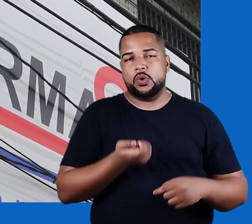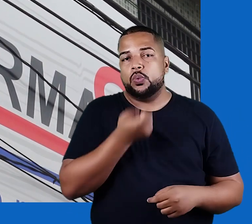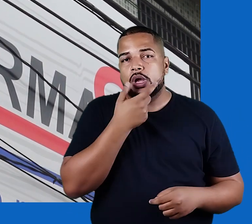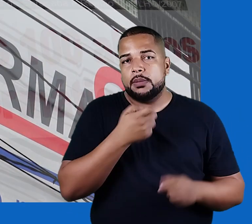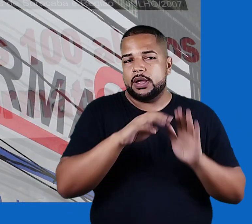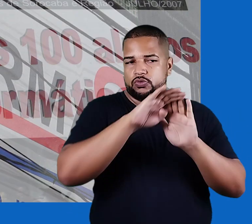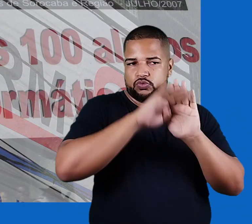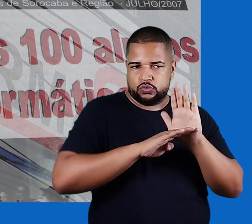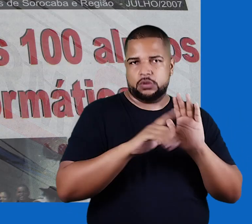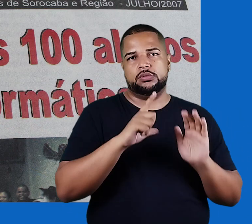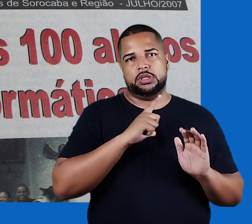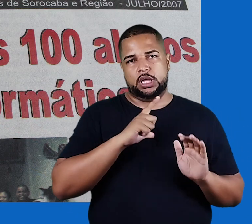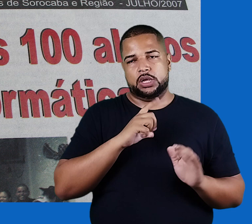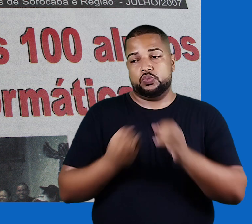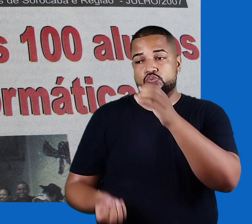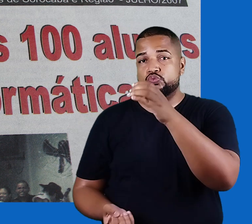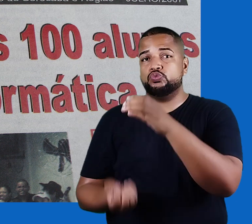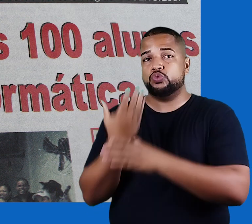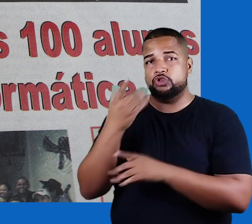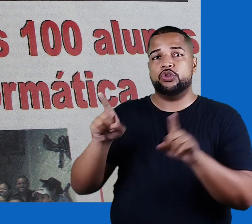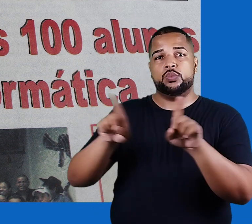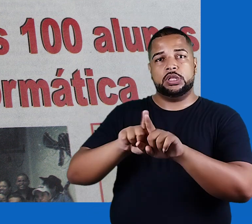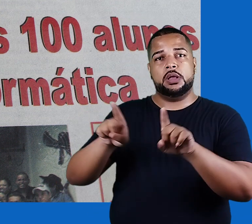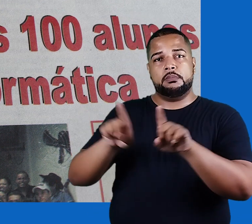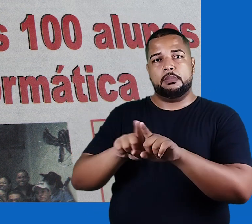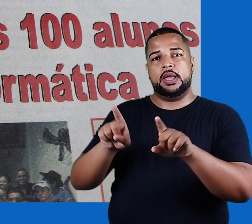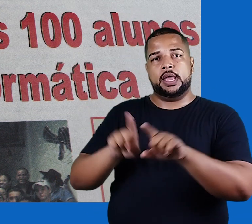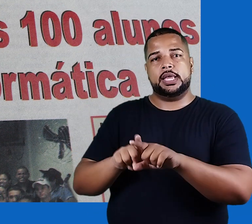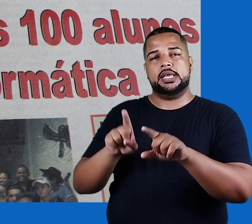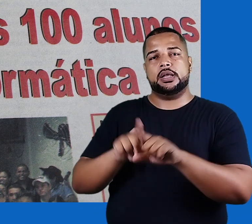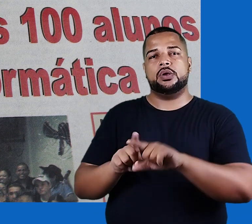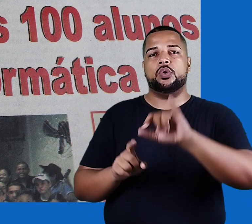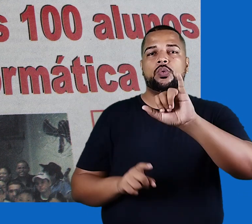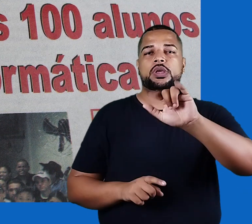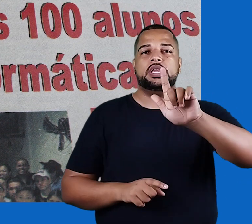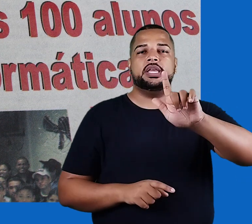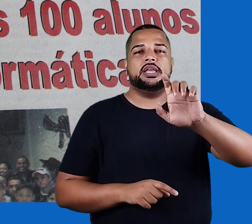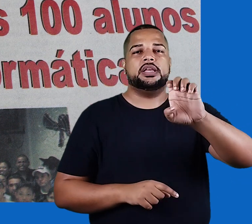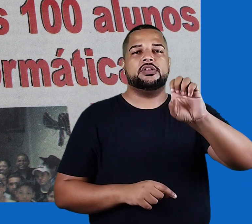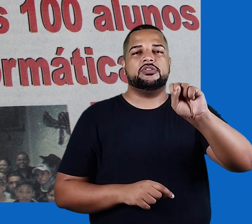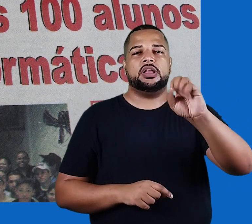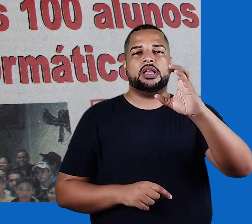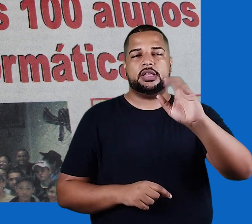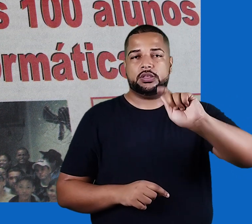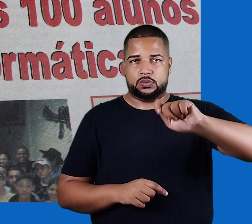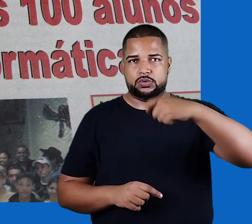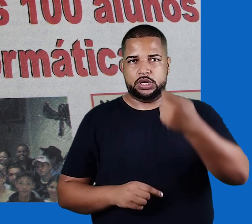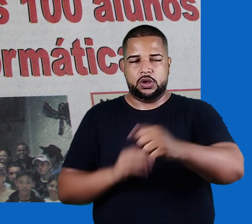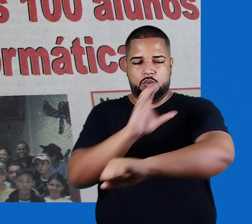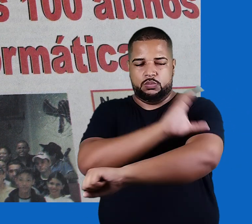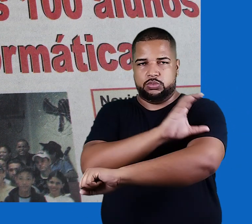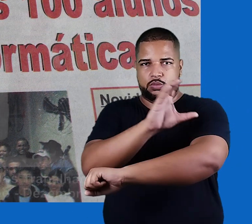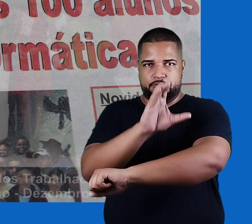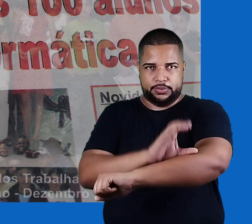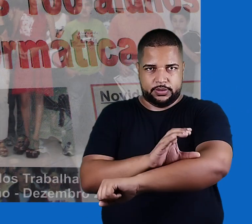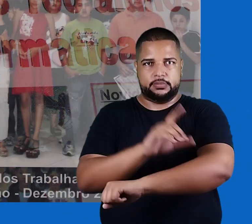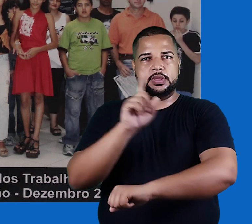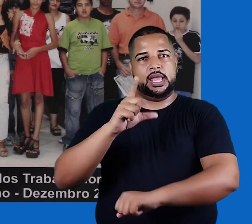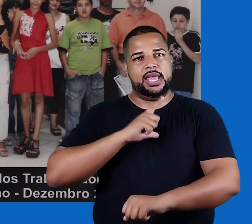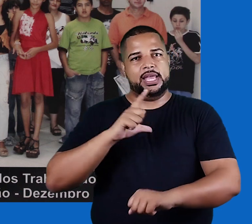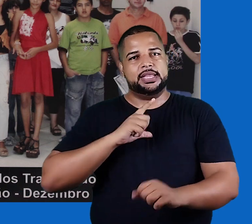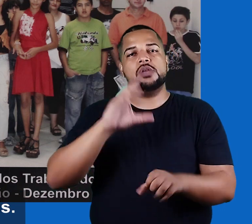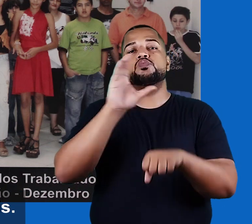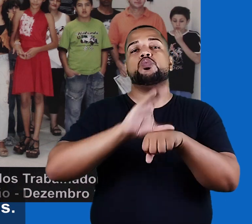categoria, foi criado o Instituto de Gestão Social e Cidadania, com a estrutura de um espaço cultural para